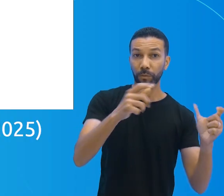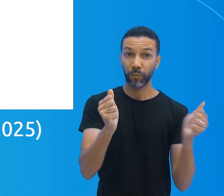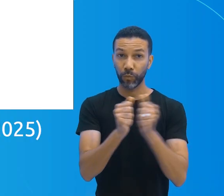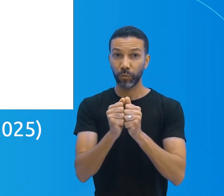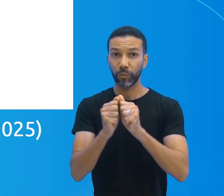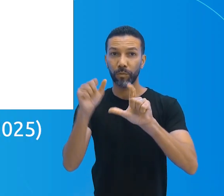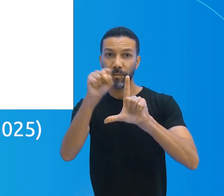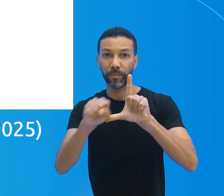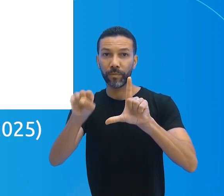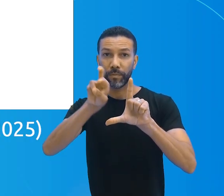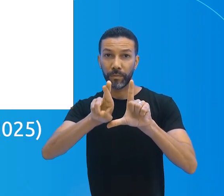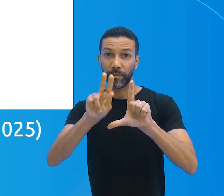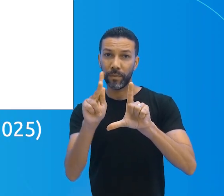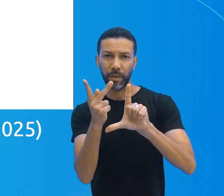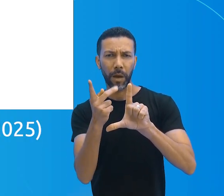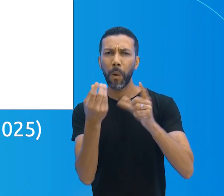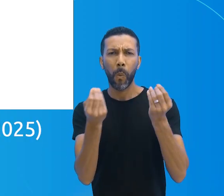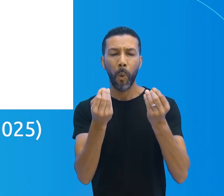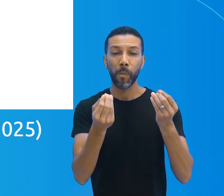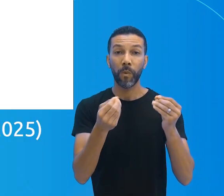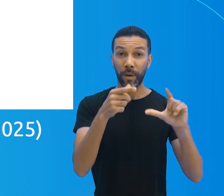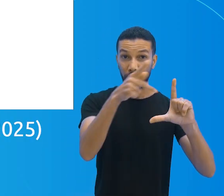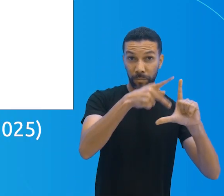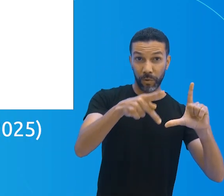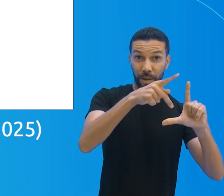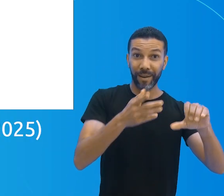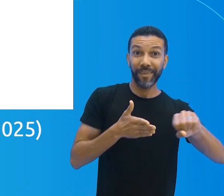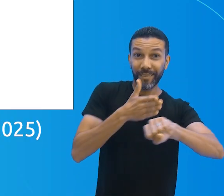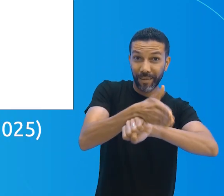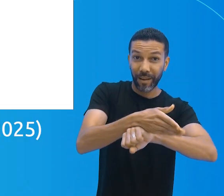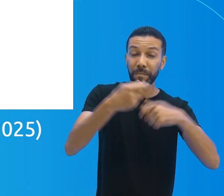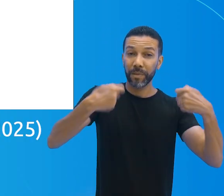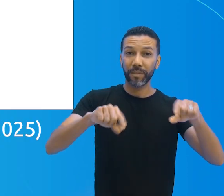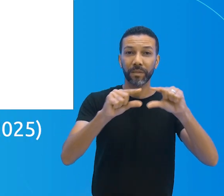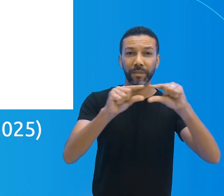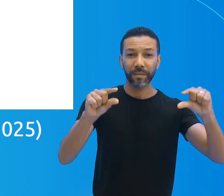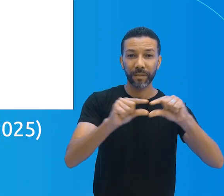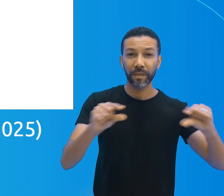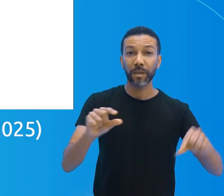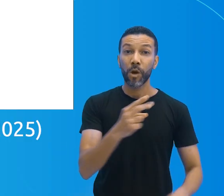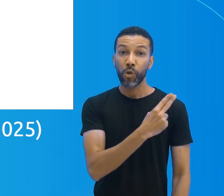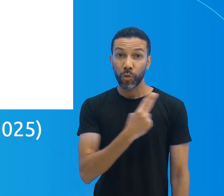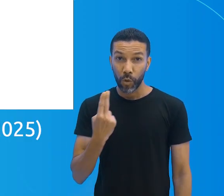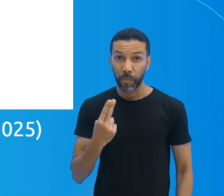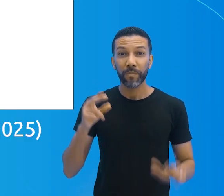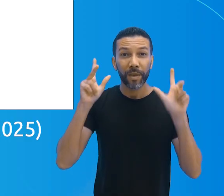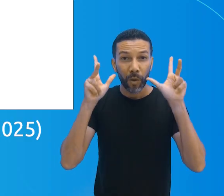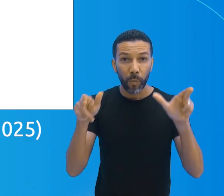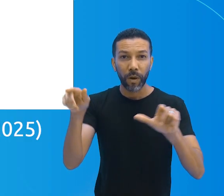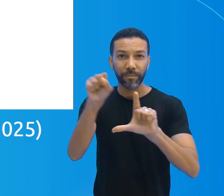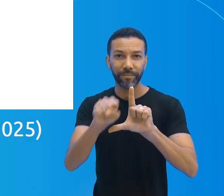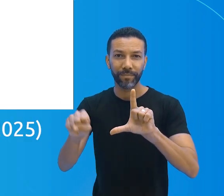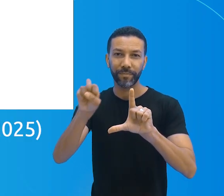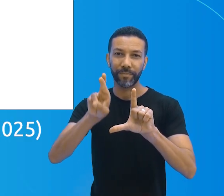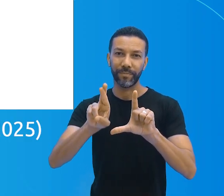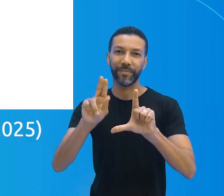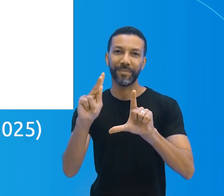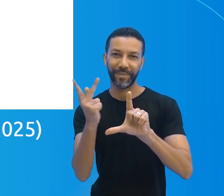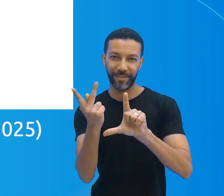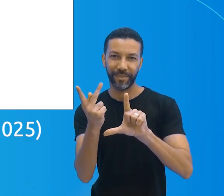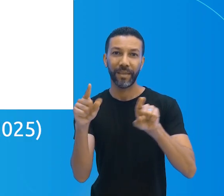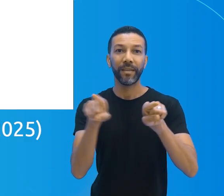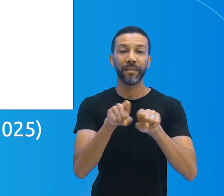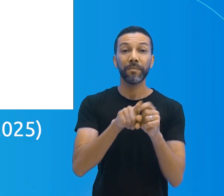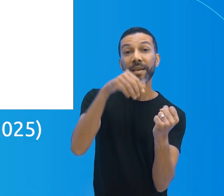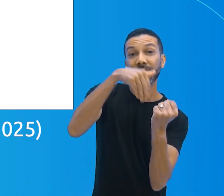vamos utilizar o mesmo usuário, a mesma senha do SIG-RH e o sistema Polari, ele nos conhece como